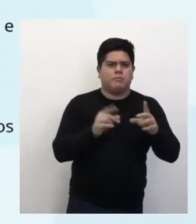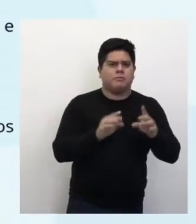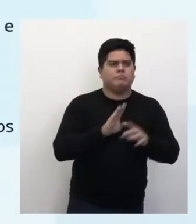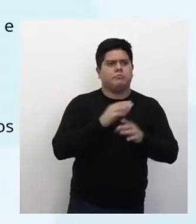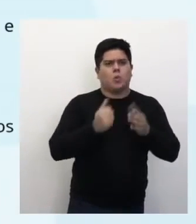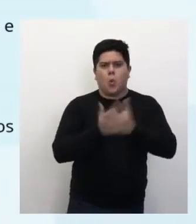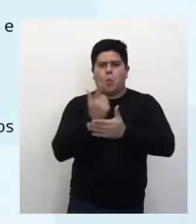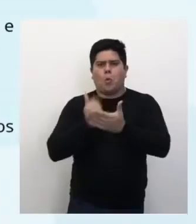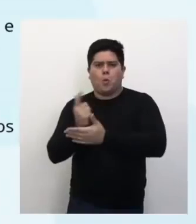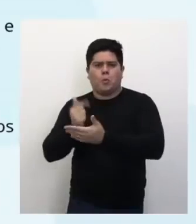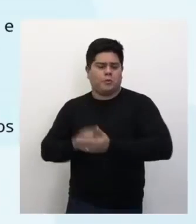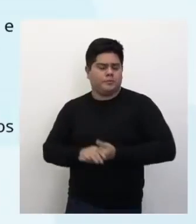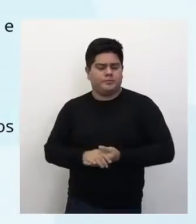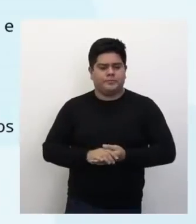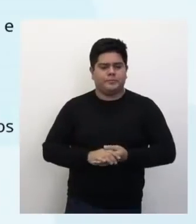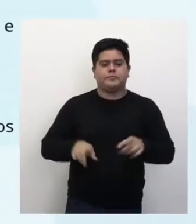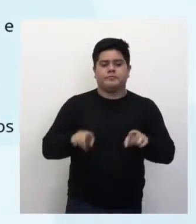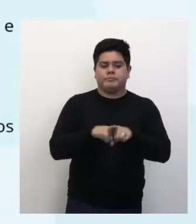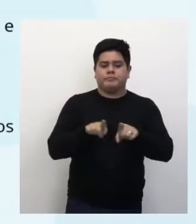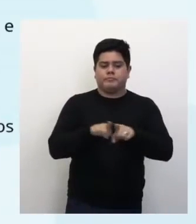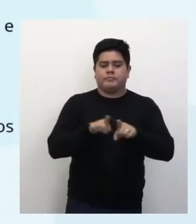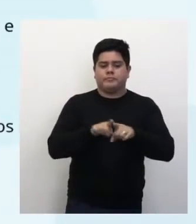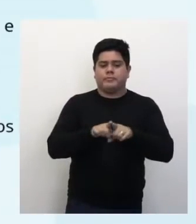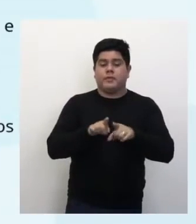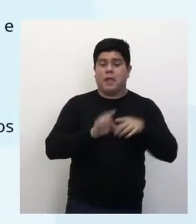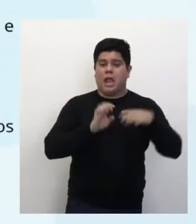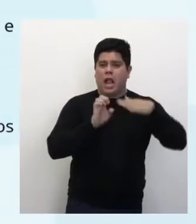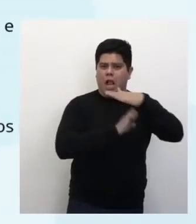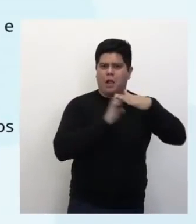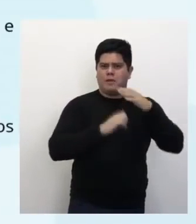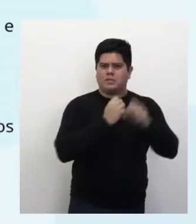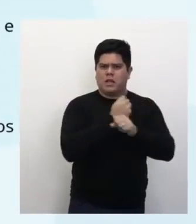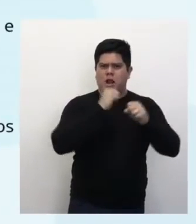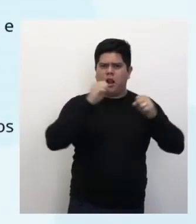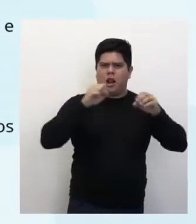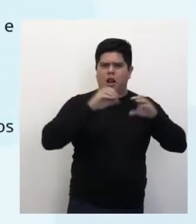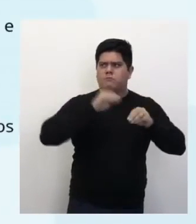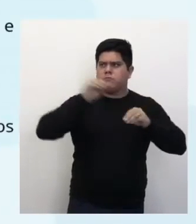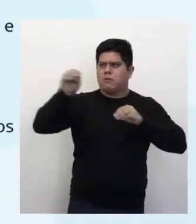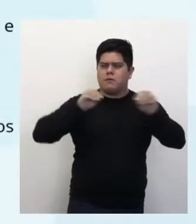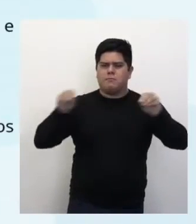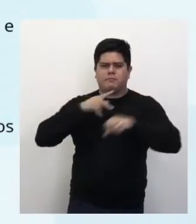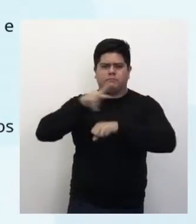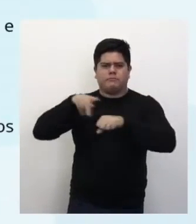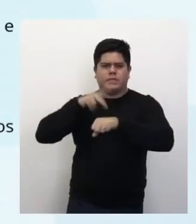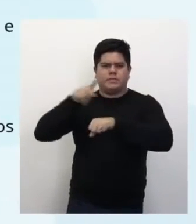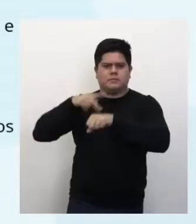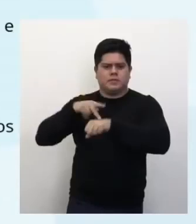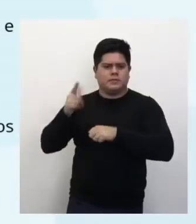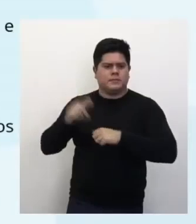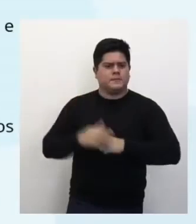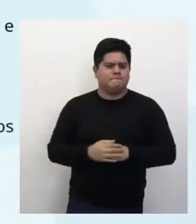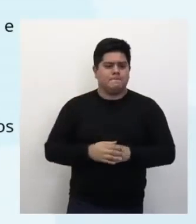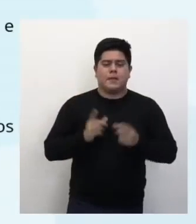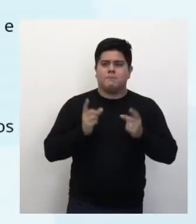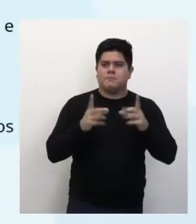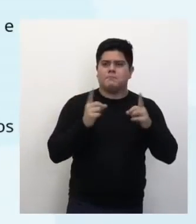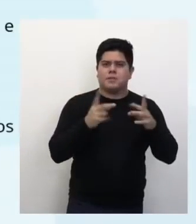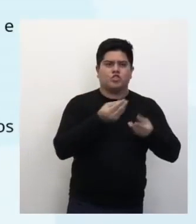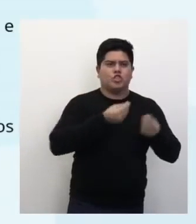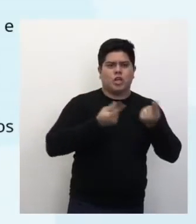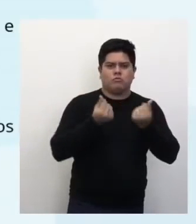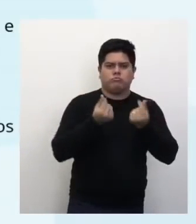serviços, transnacionalização de mega empresas, livre circulação de capitais, privatização